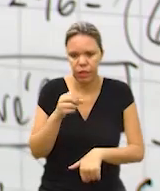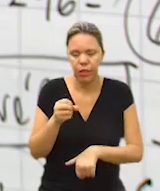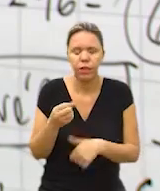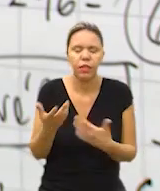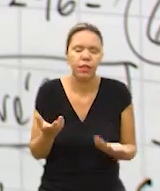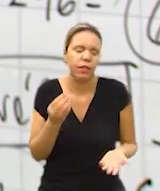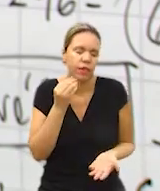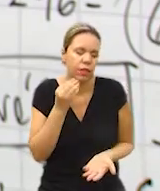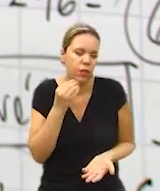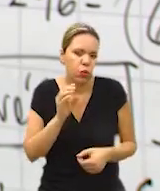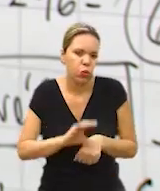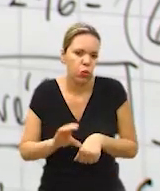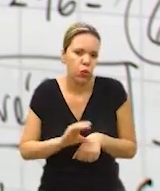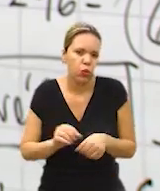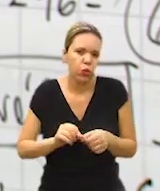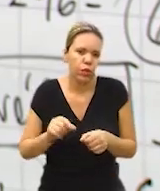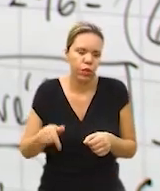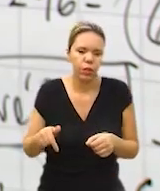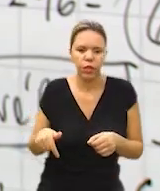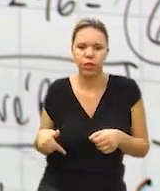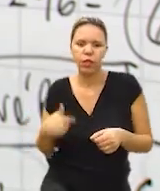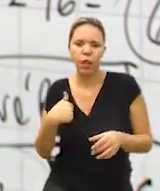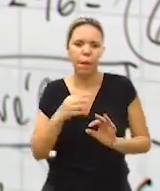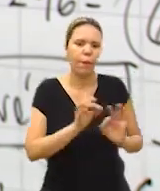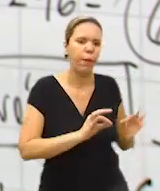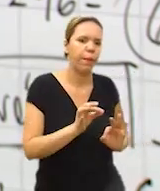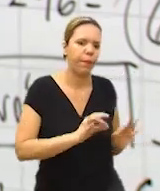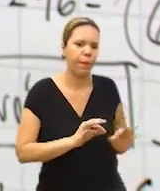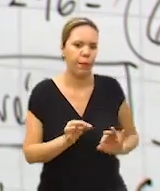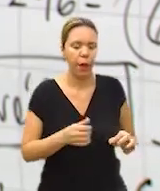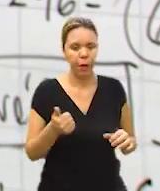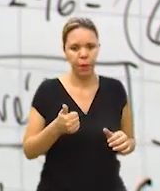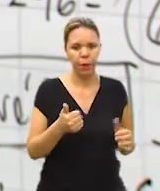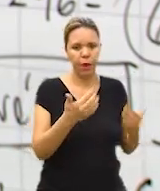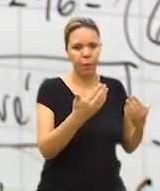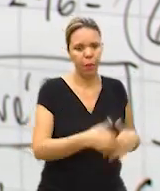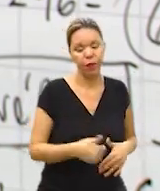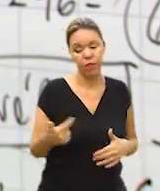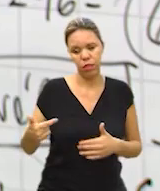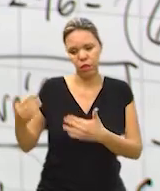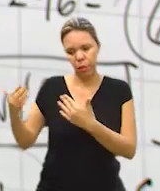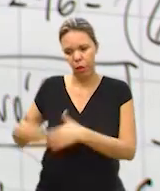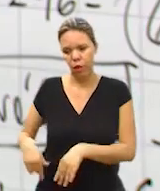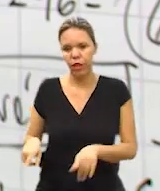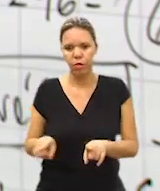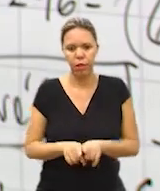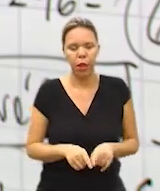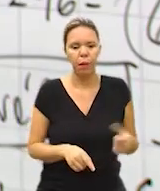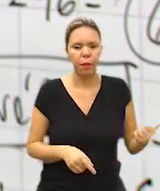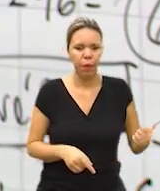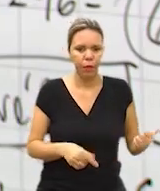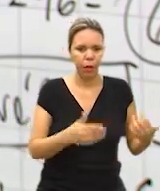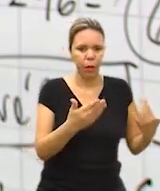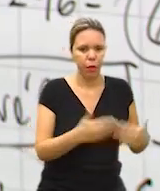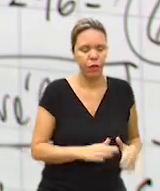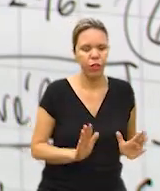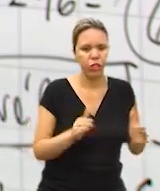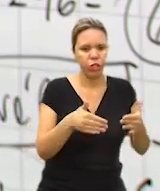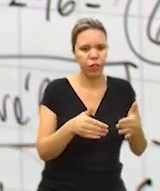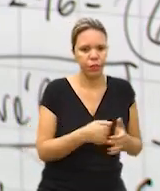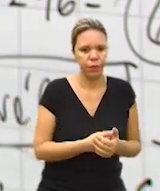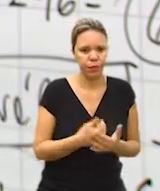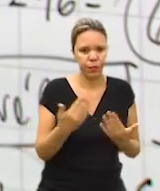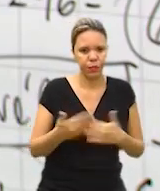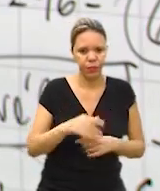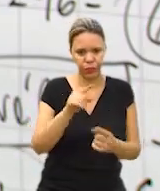trabalho. O cursinho que nós fazemos, ele é um preparatório, tanto para a primeira fase como para a segunda fase. Na primeira fase, a gente foca na